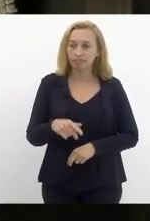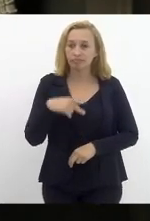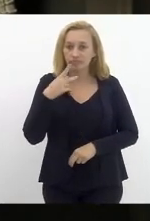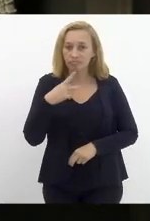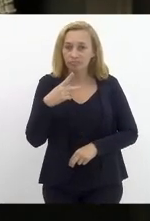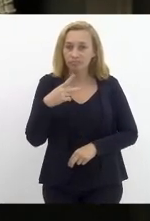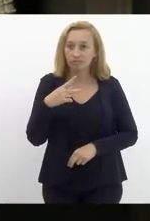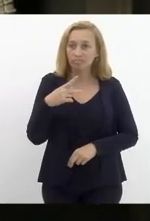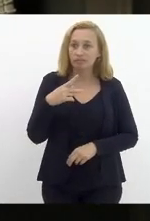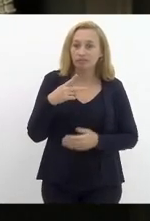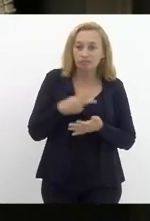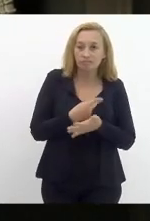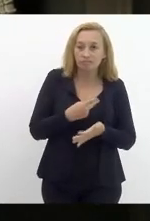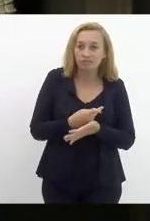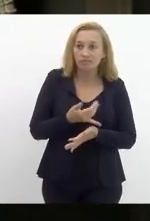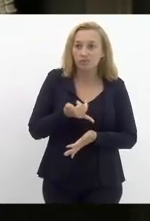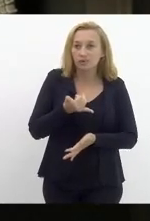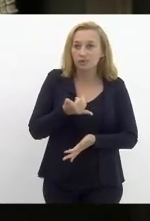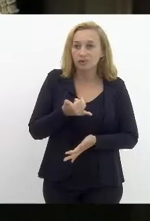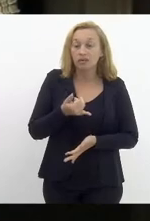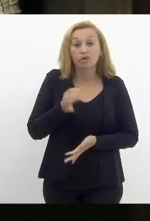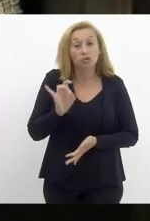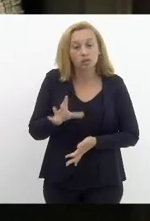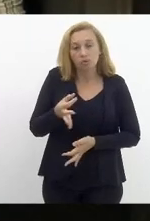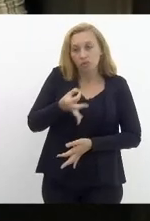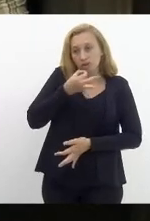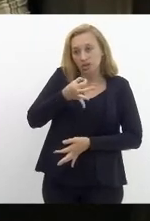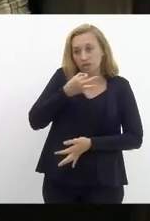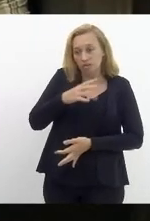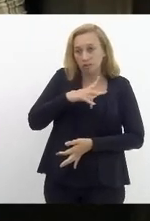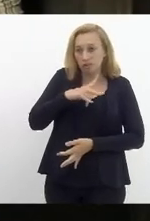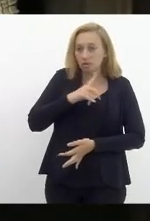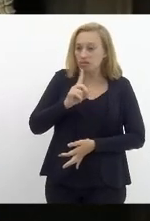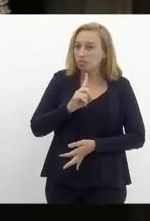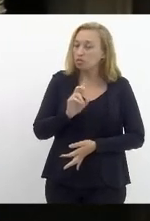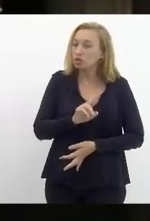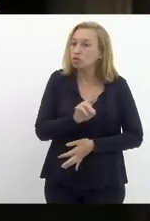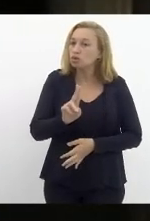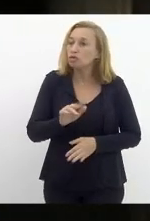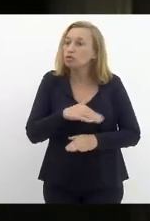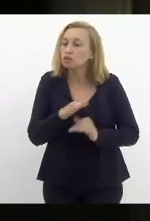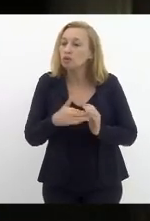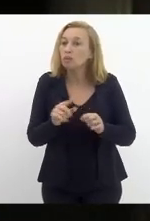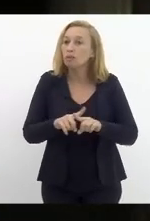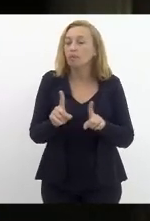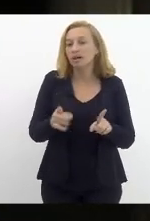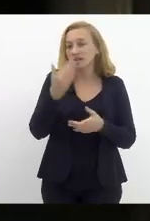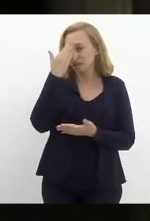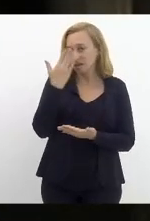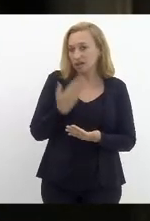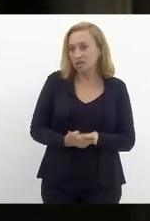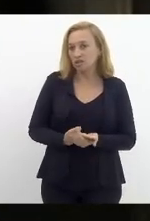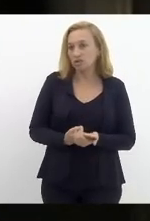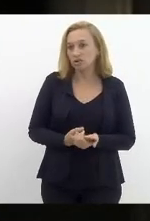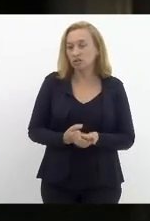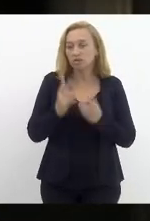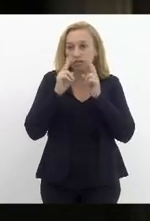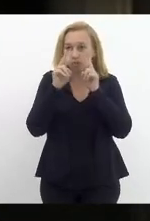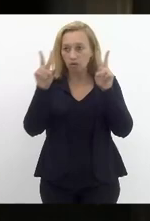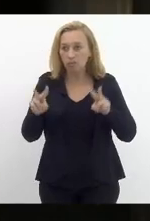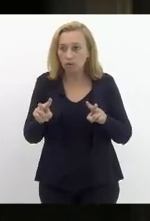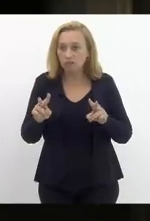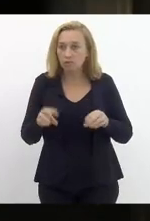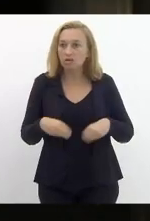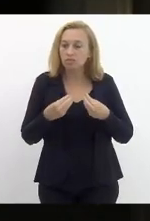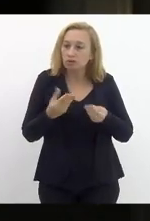alguma besteira, eu falei apenas uma opinião pessoal, não falo em nome de todos, mas acredito que esse olhar ele tem que ser